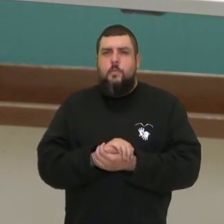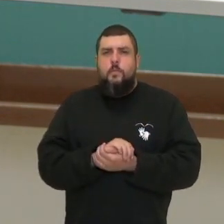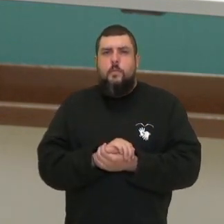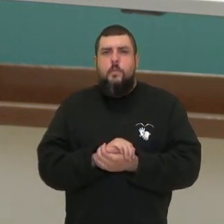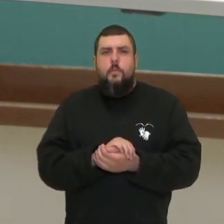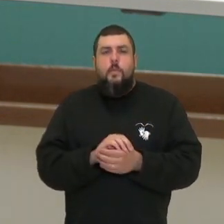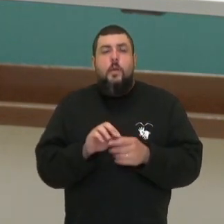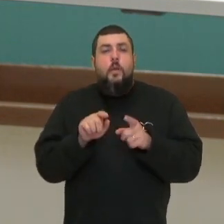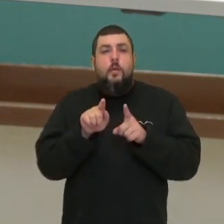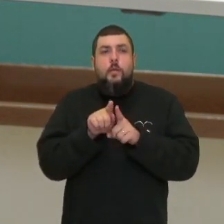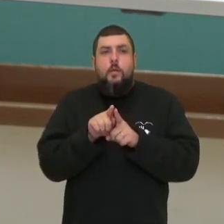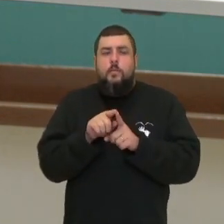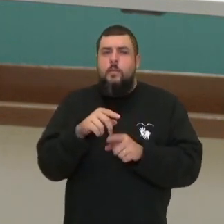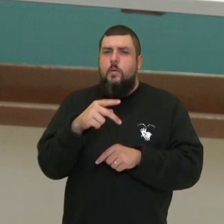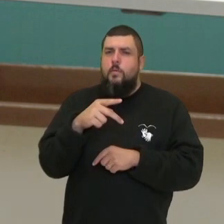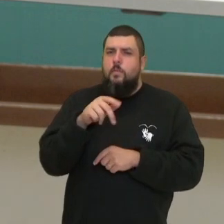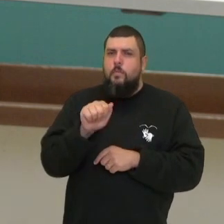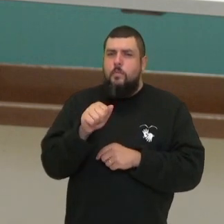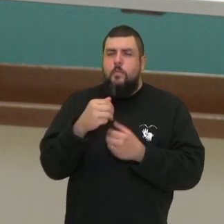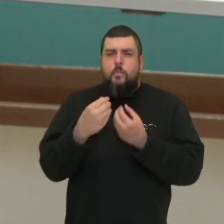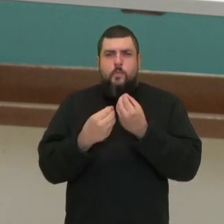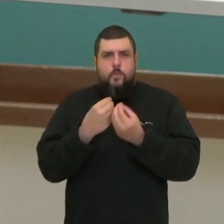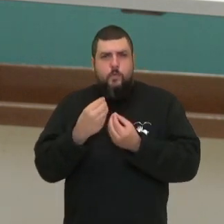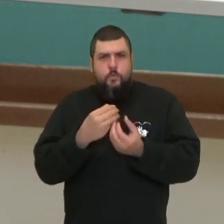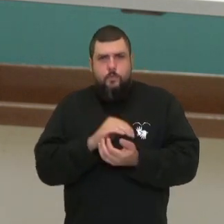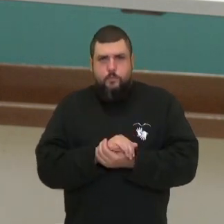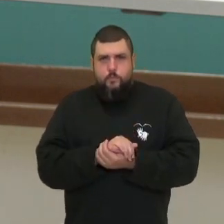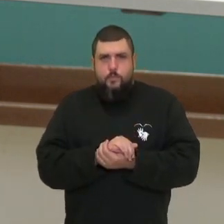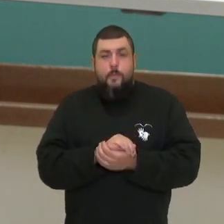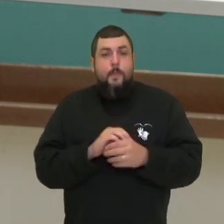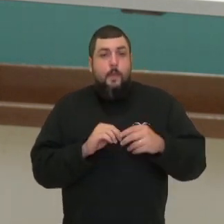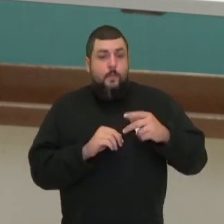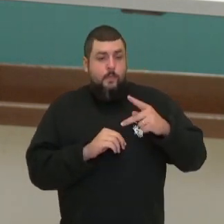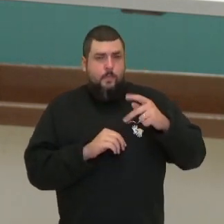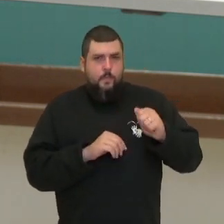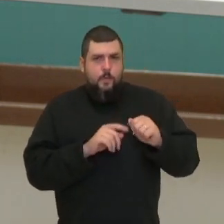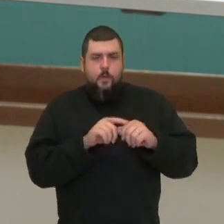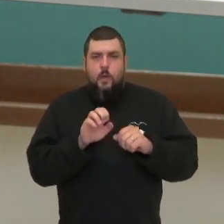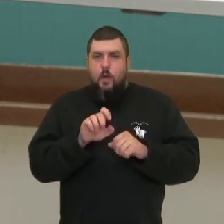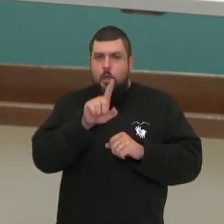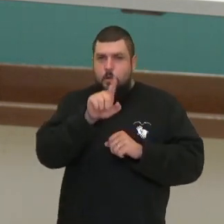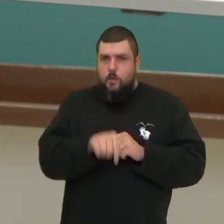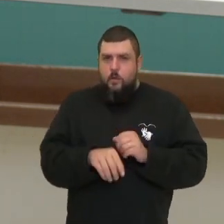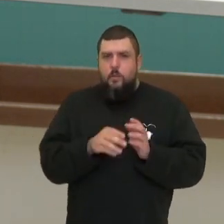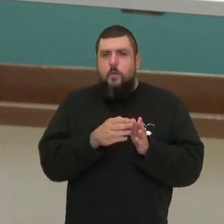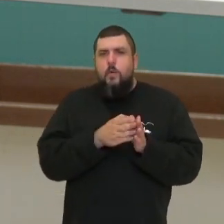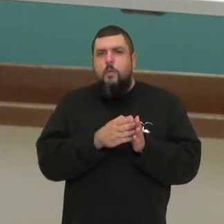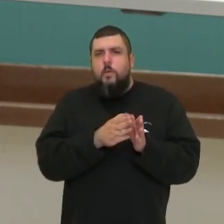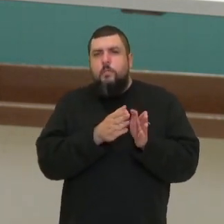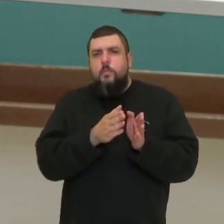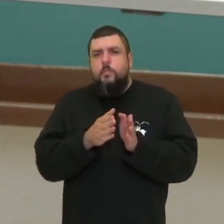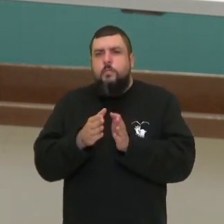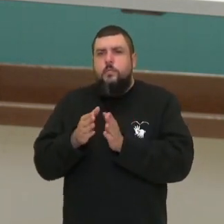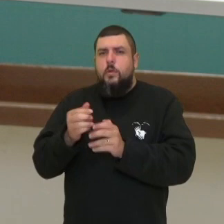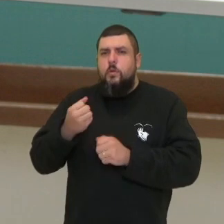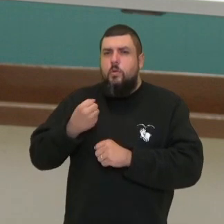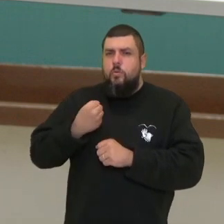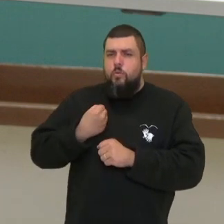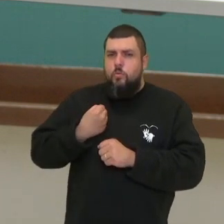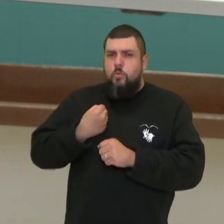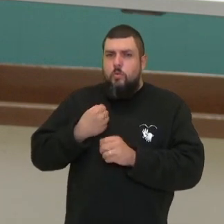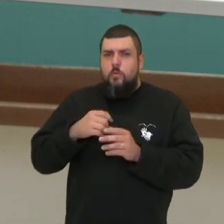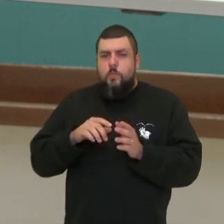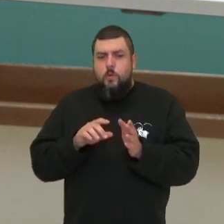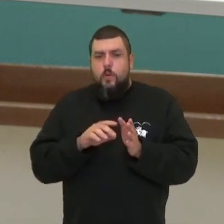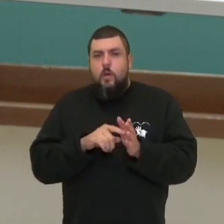definir PA da seguinte maneira. PA é toda a sequência numérica onde